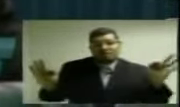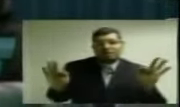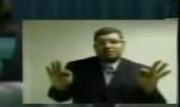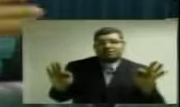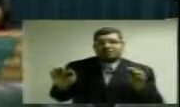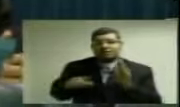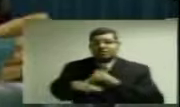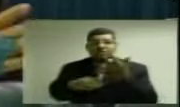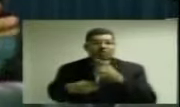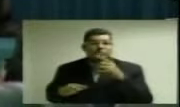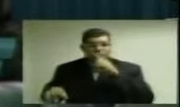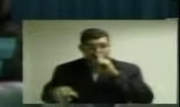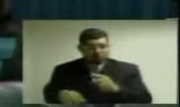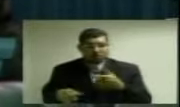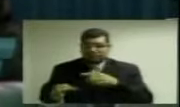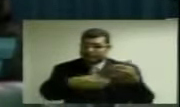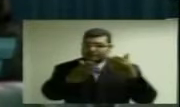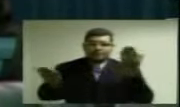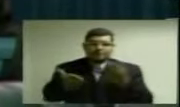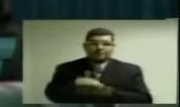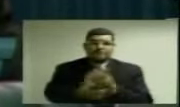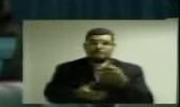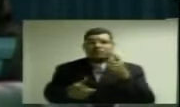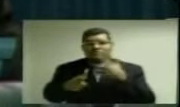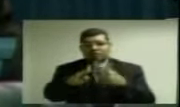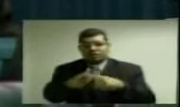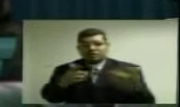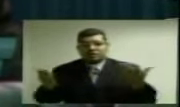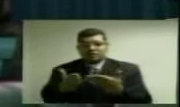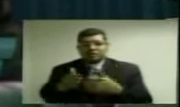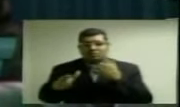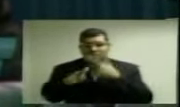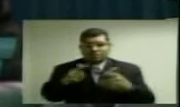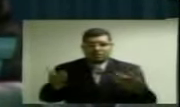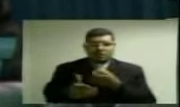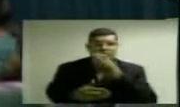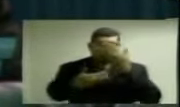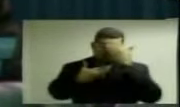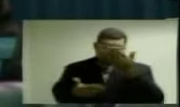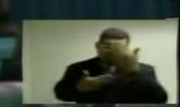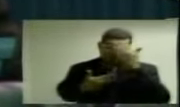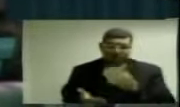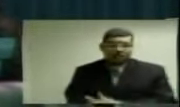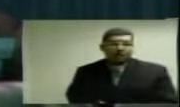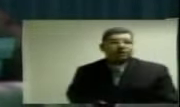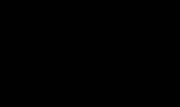simples, mas não julgo que seja o caminho que resolve efetivamente o problema. Obrigado.